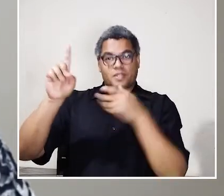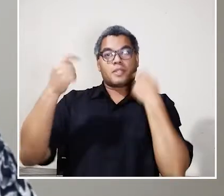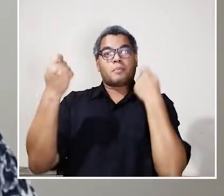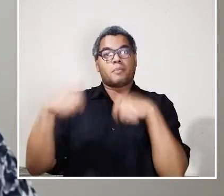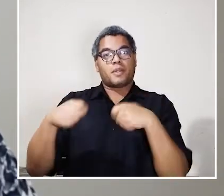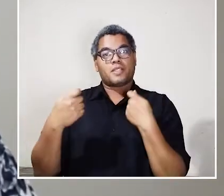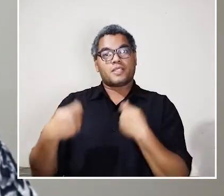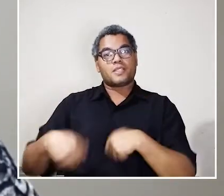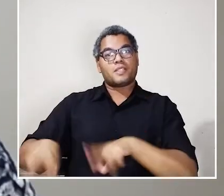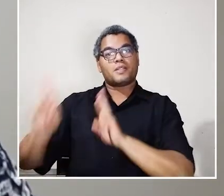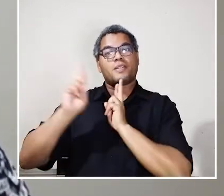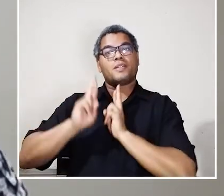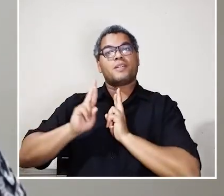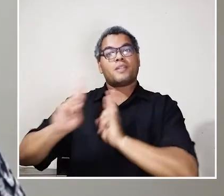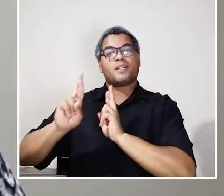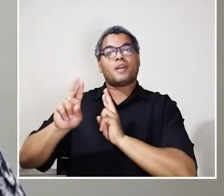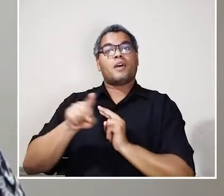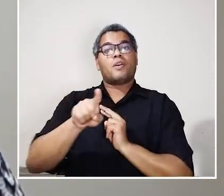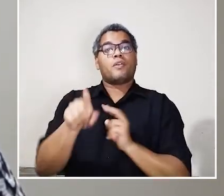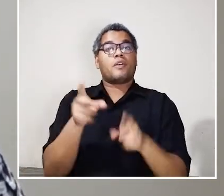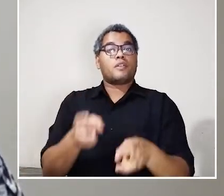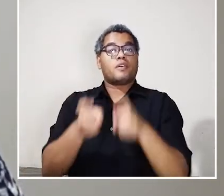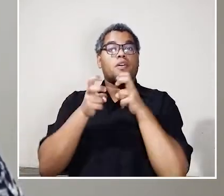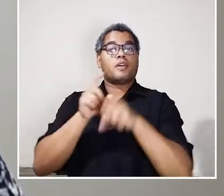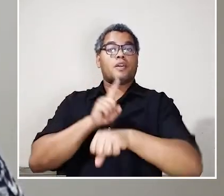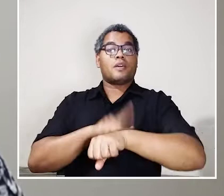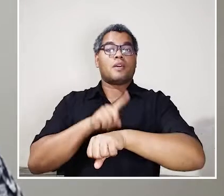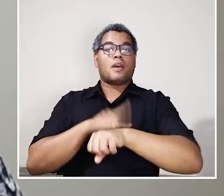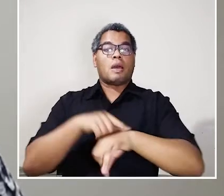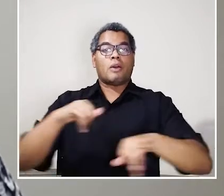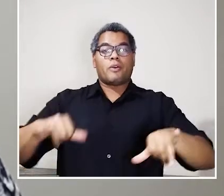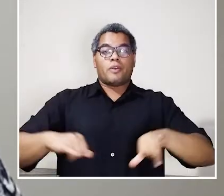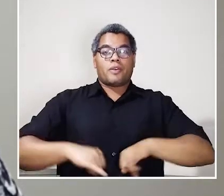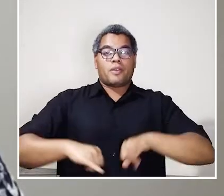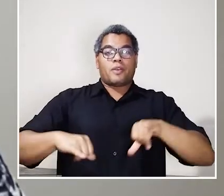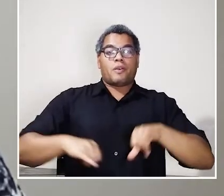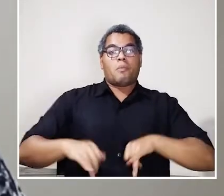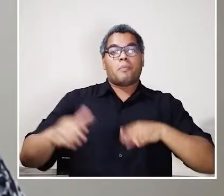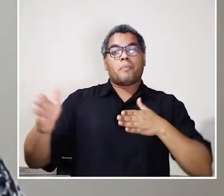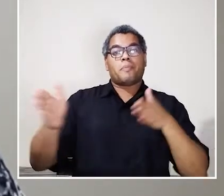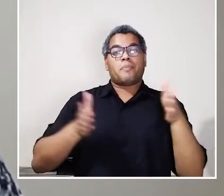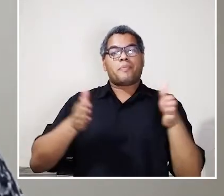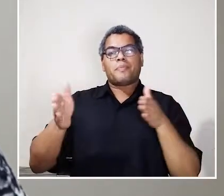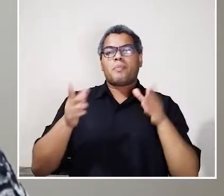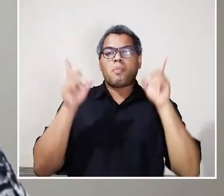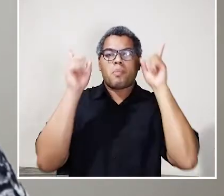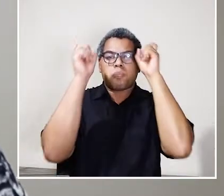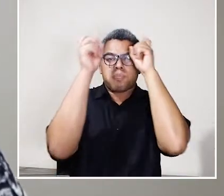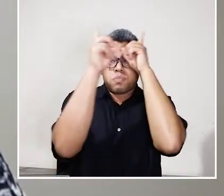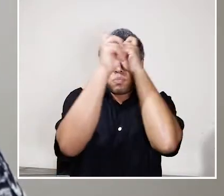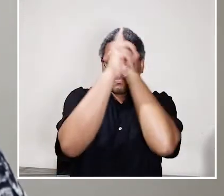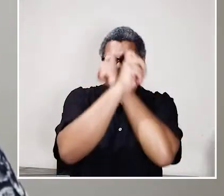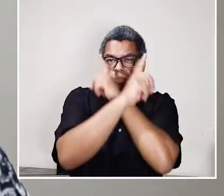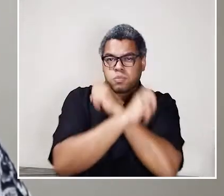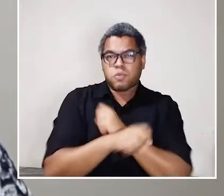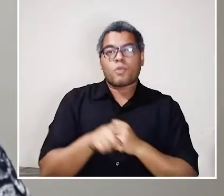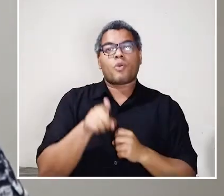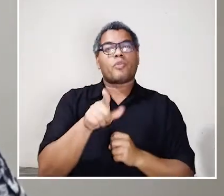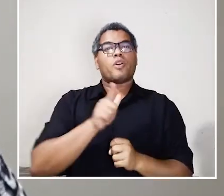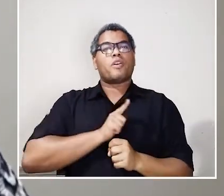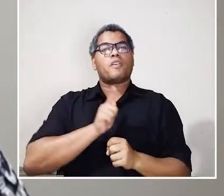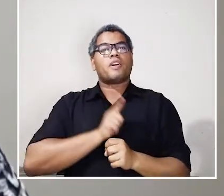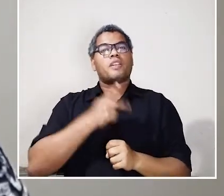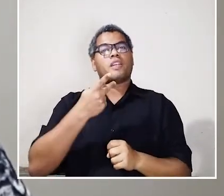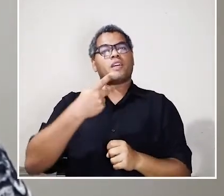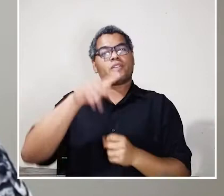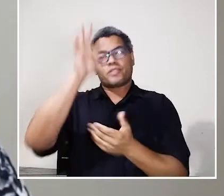que contar. Você vai ver que na hora do sofrimento, durante o período de adversidade,